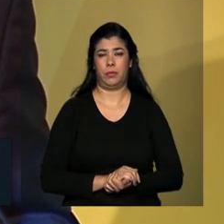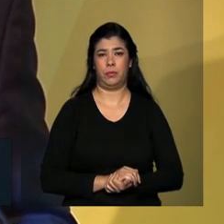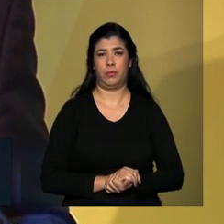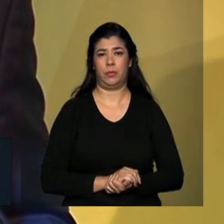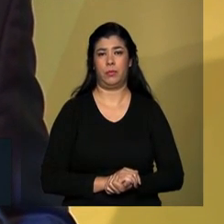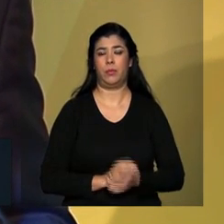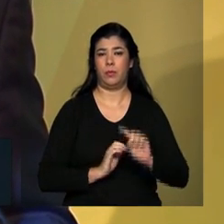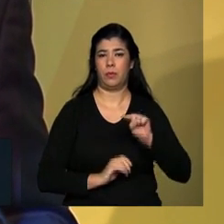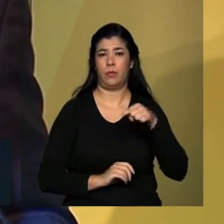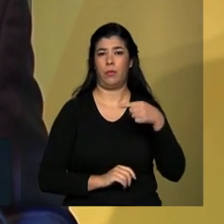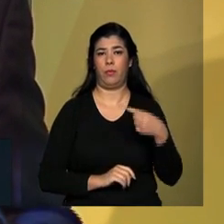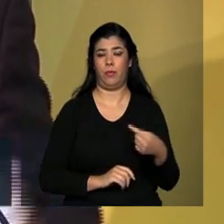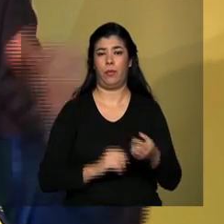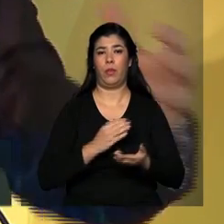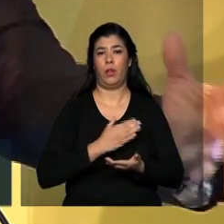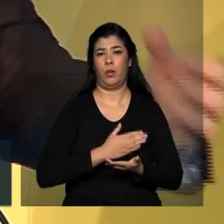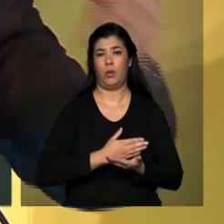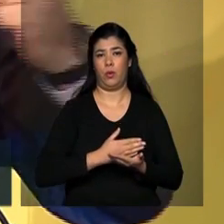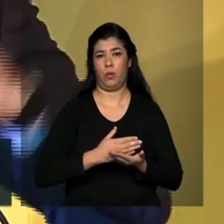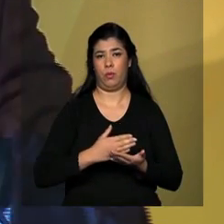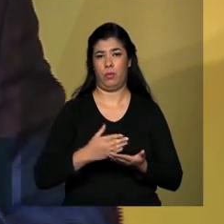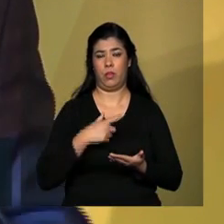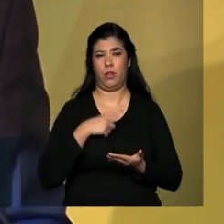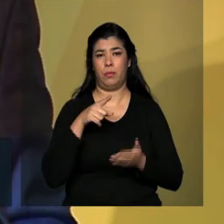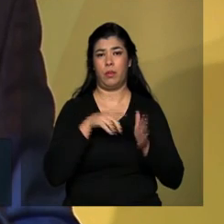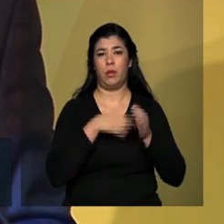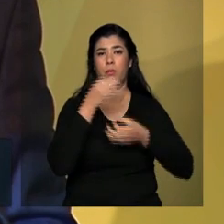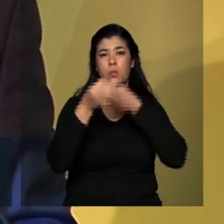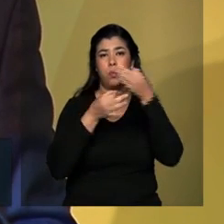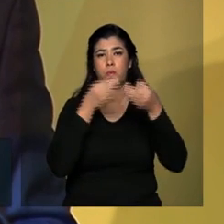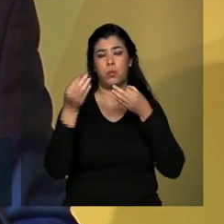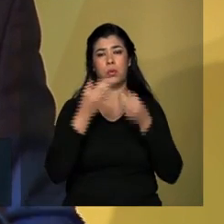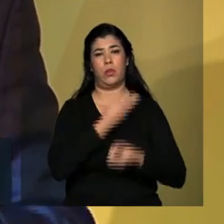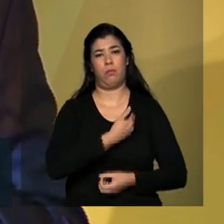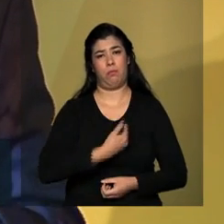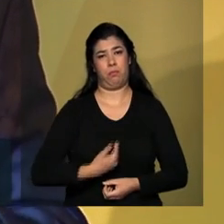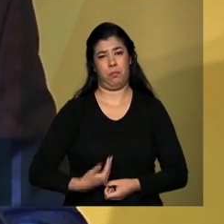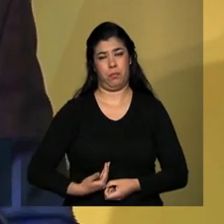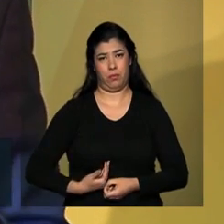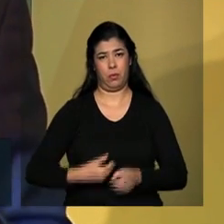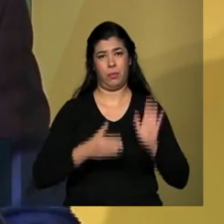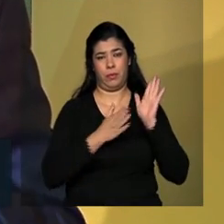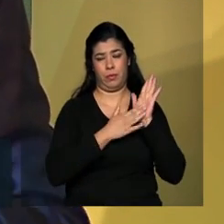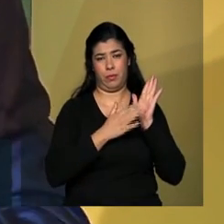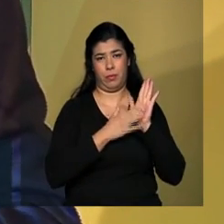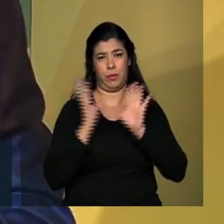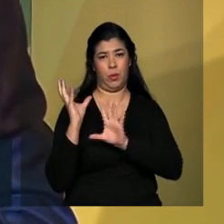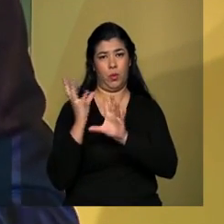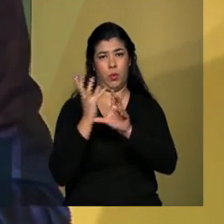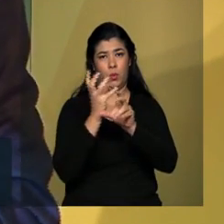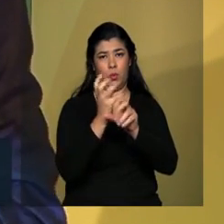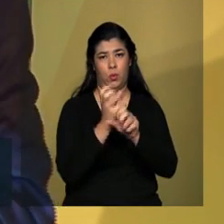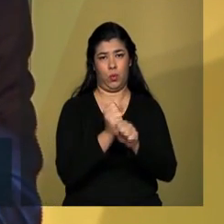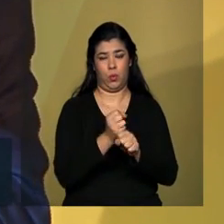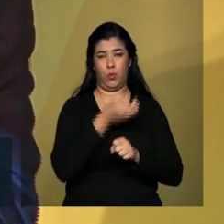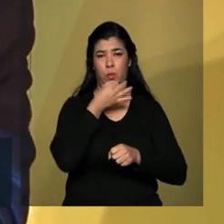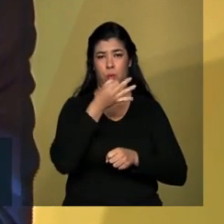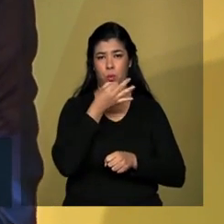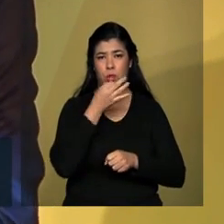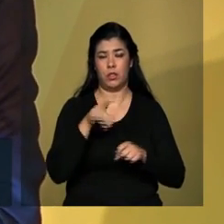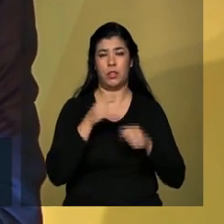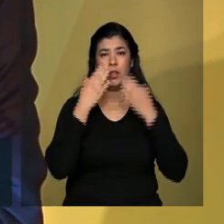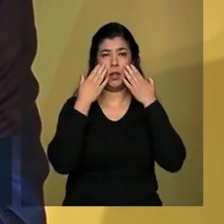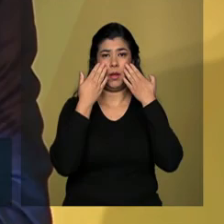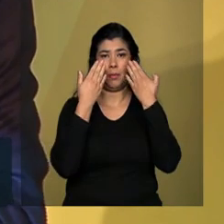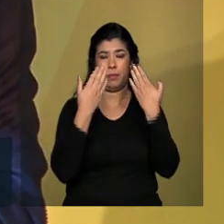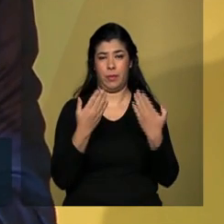e abrimos para consultas abertas e públicas, reunimos as sugestões do público, apresentamos isto